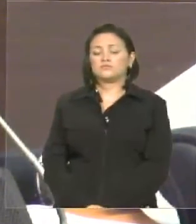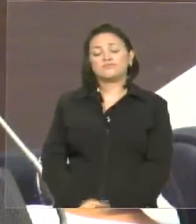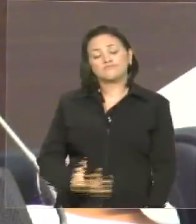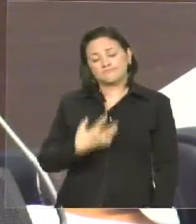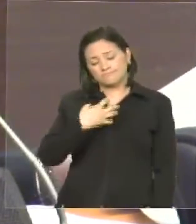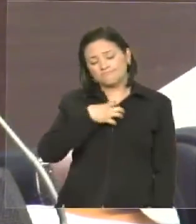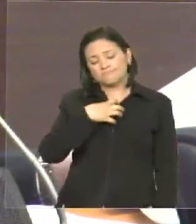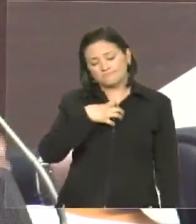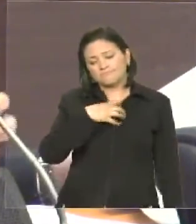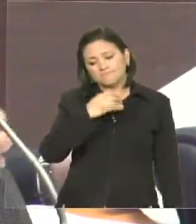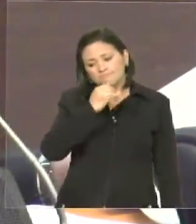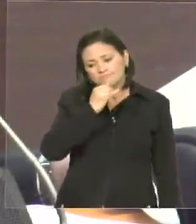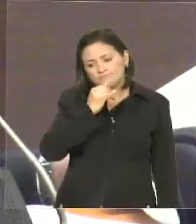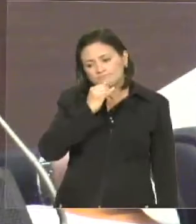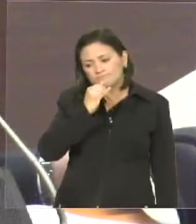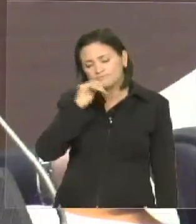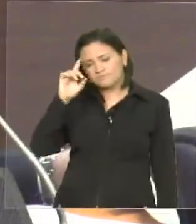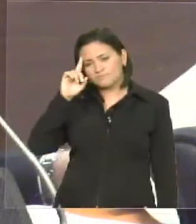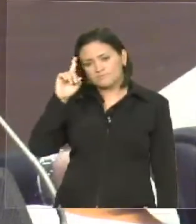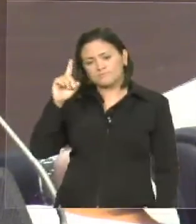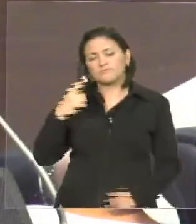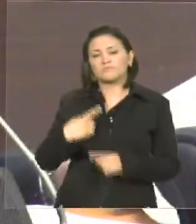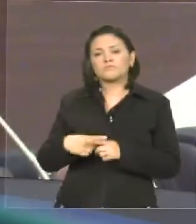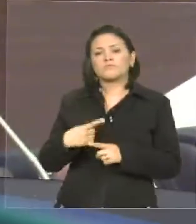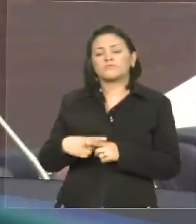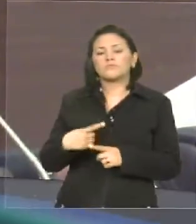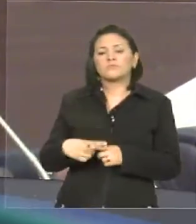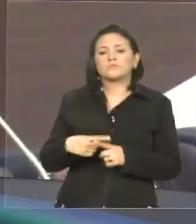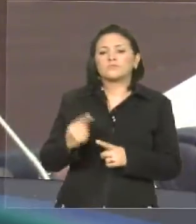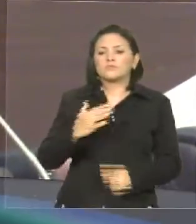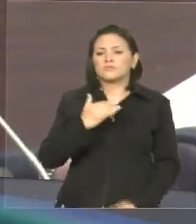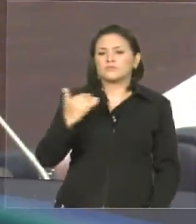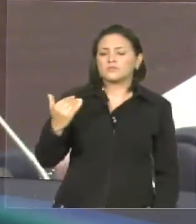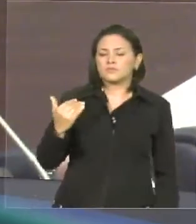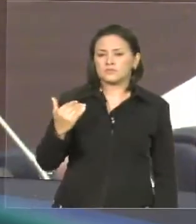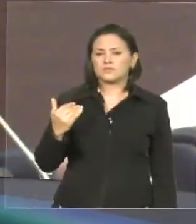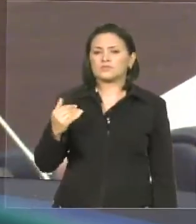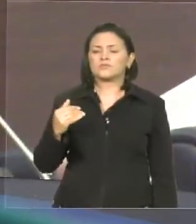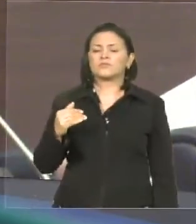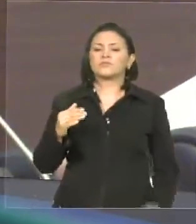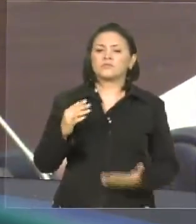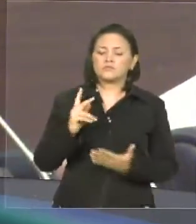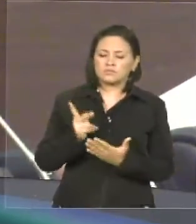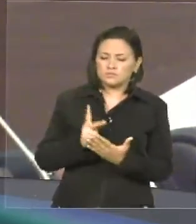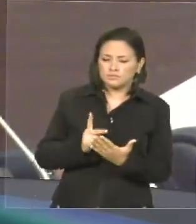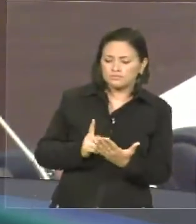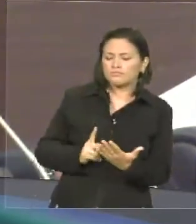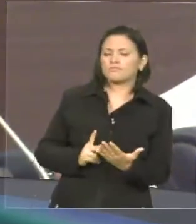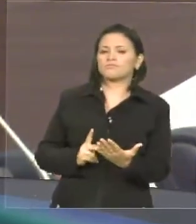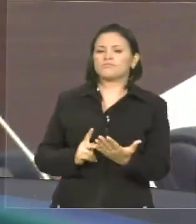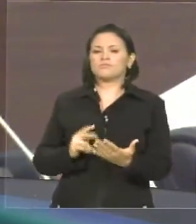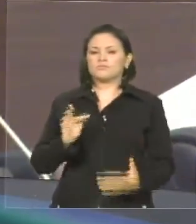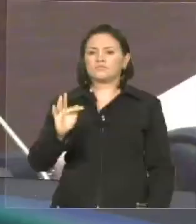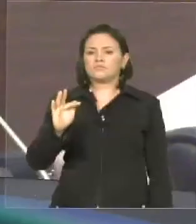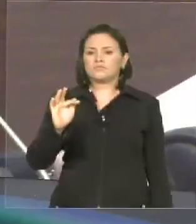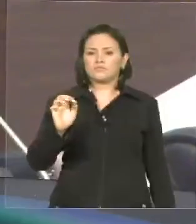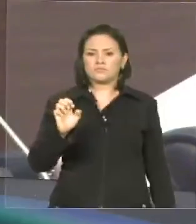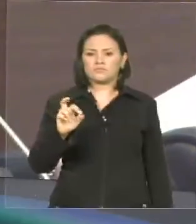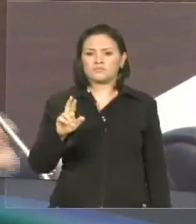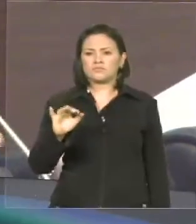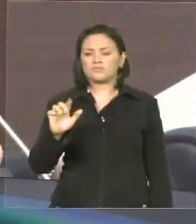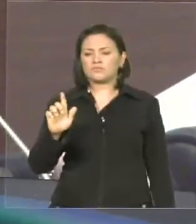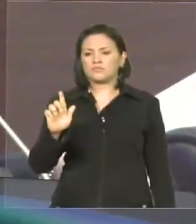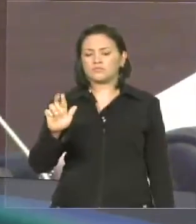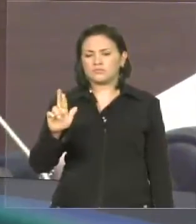estamos tristes com o falecimento desse grande poeta maranhense, mas que é um dia também de reflexão sobre a